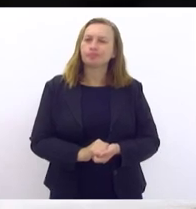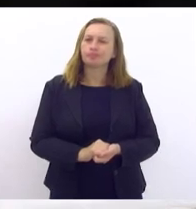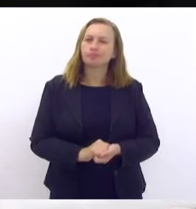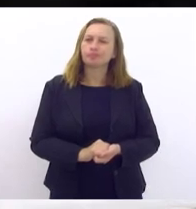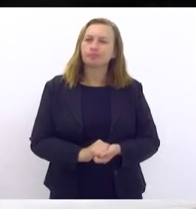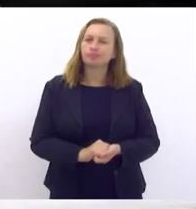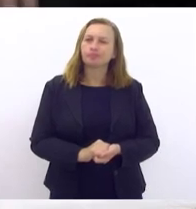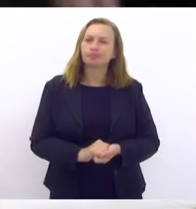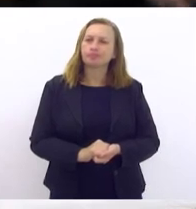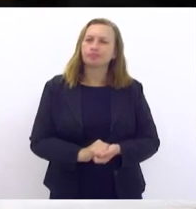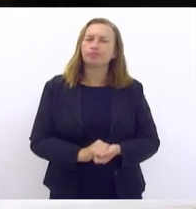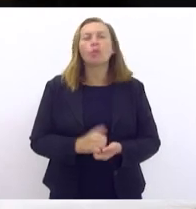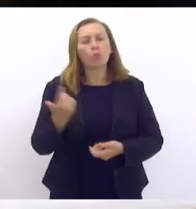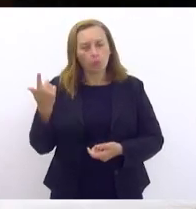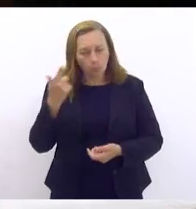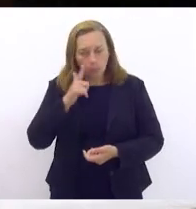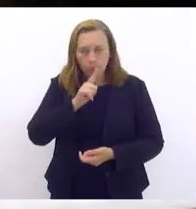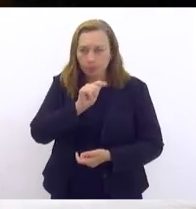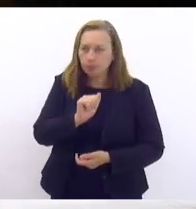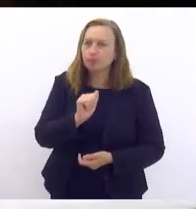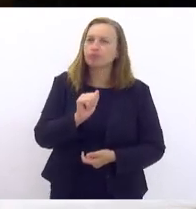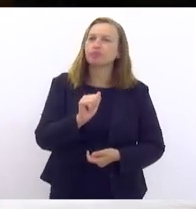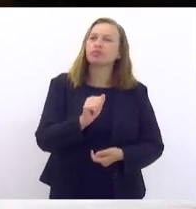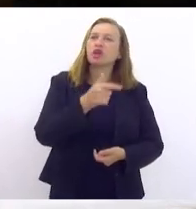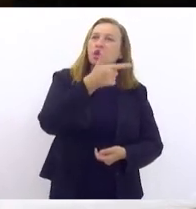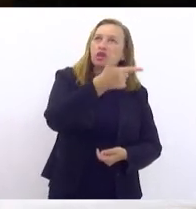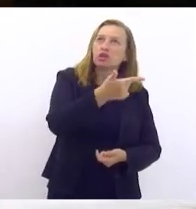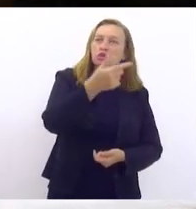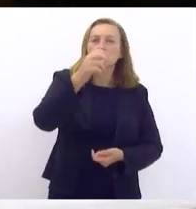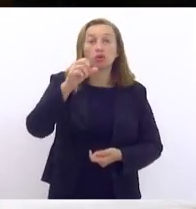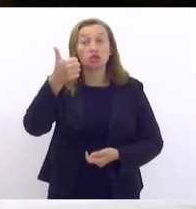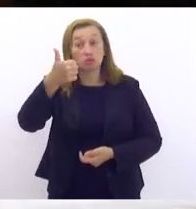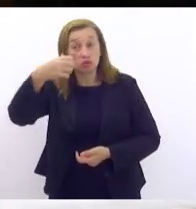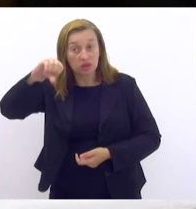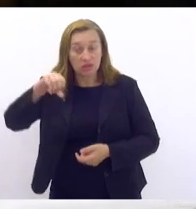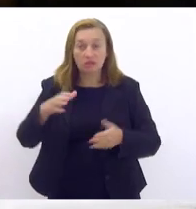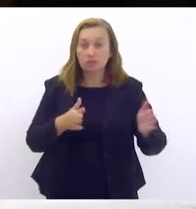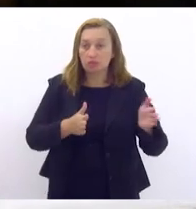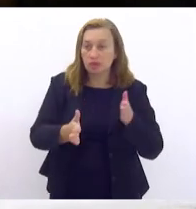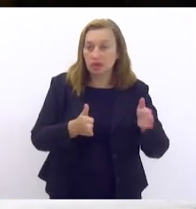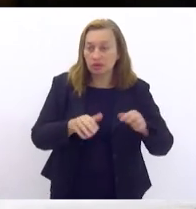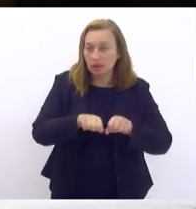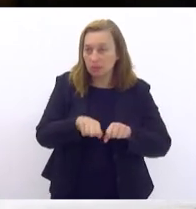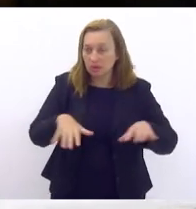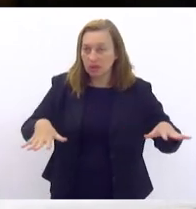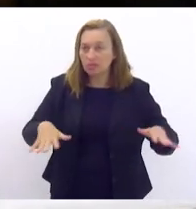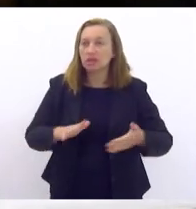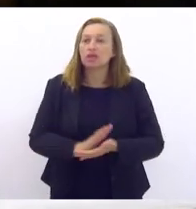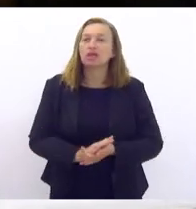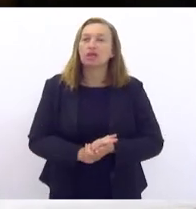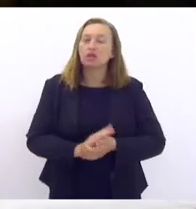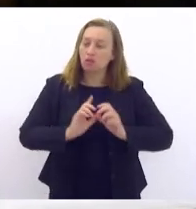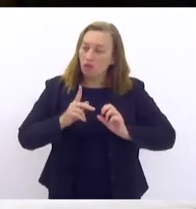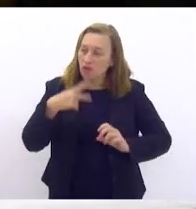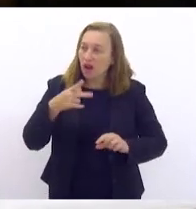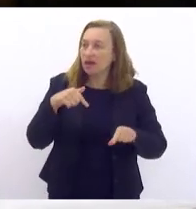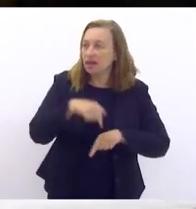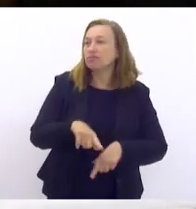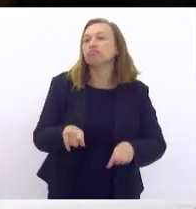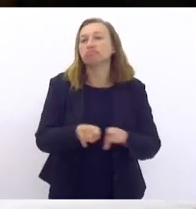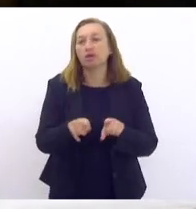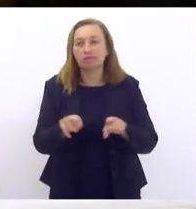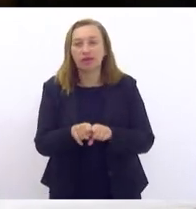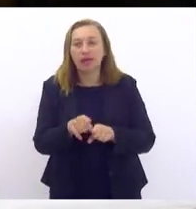e a gente conseguiu em 2019 no meio da pandemia e eu vou dedicar aqui também